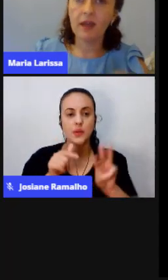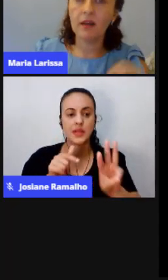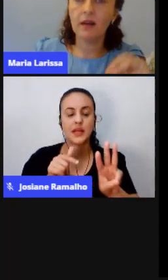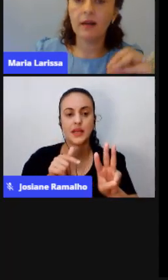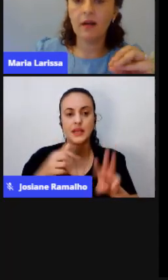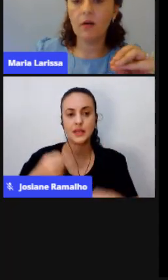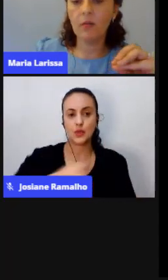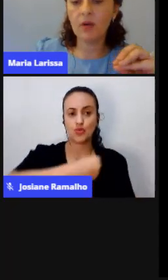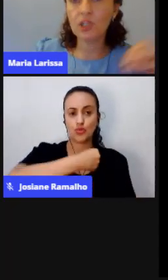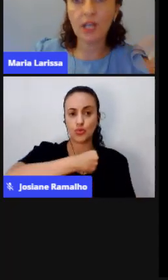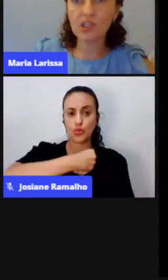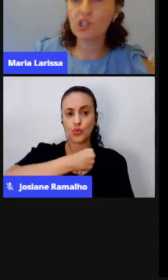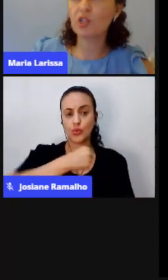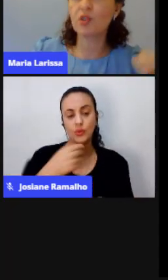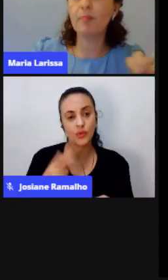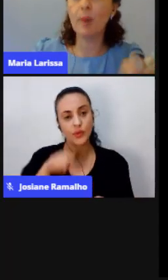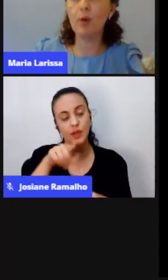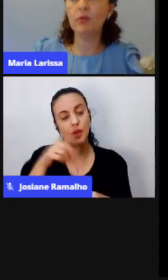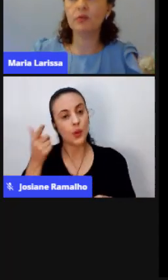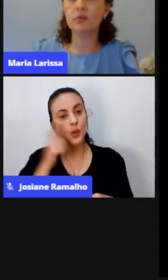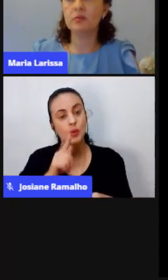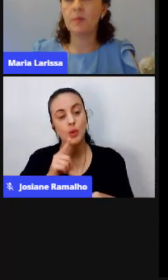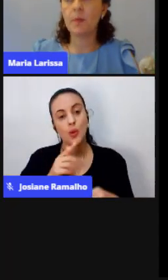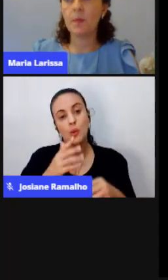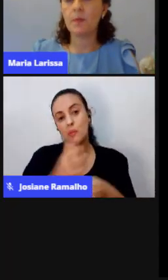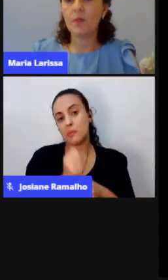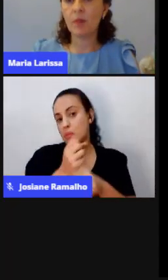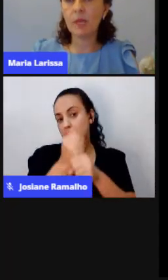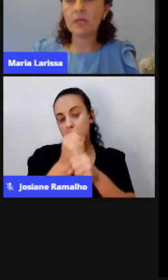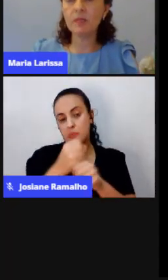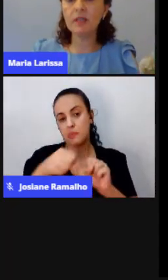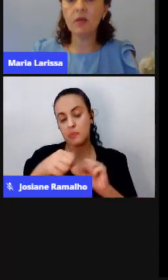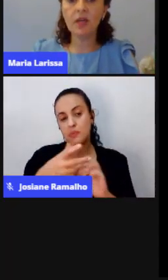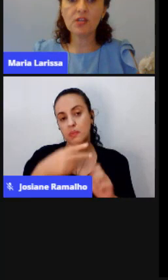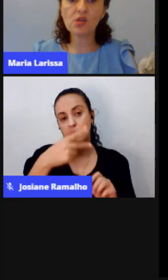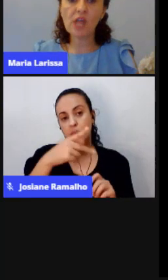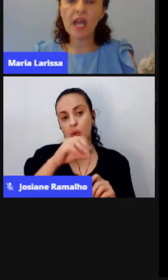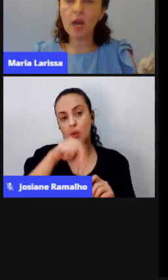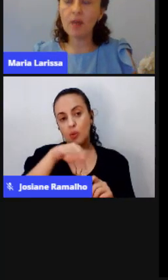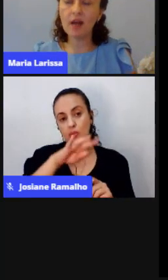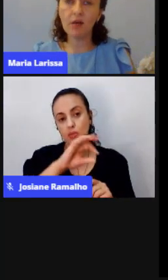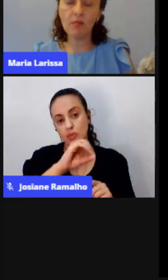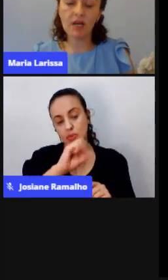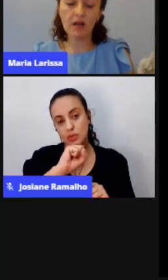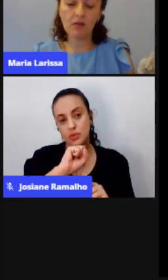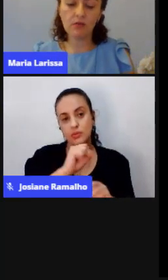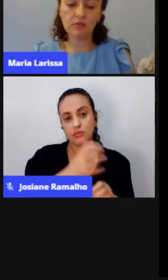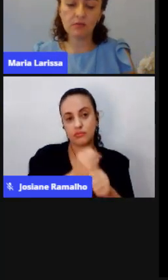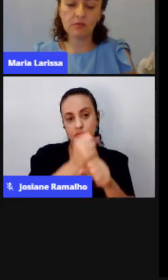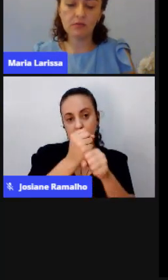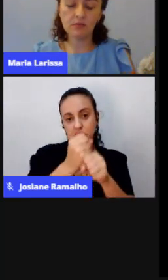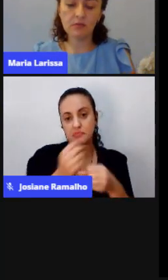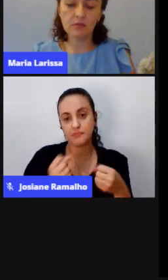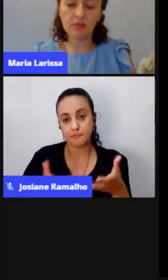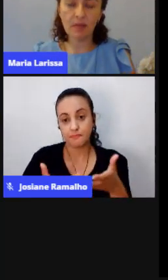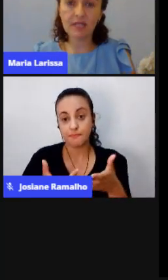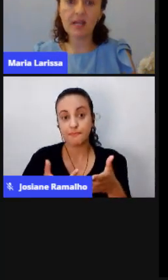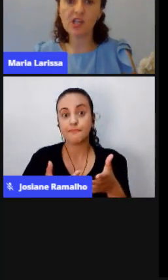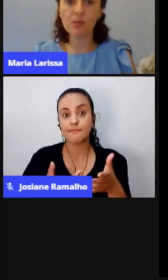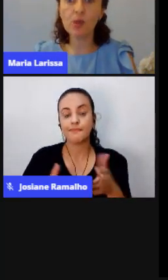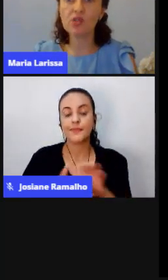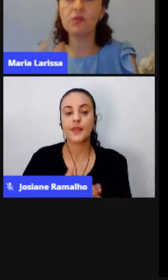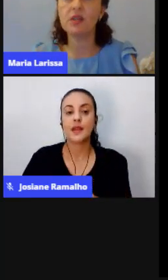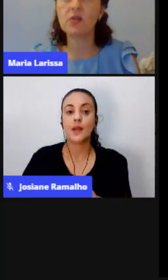conquistou uma quantidade X de ponto, não é mesmo? Então, isso já é